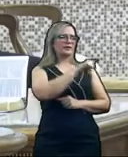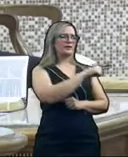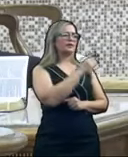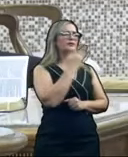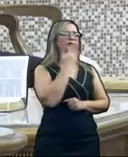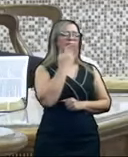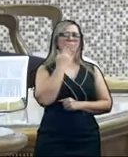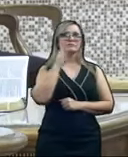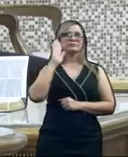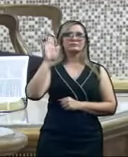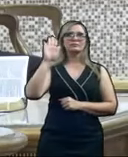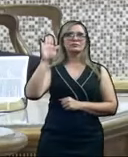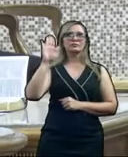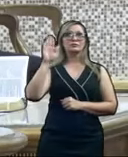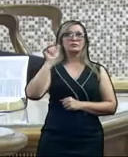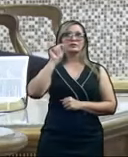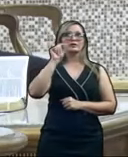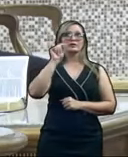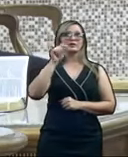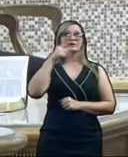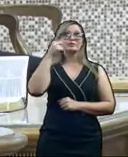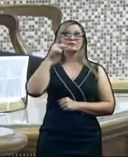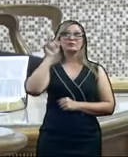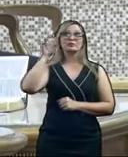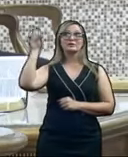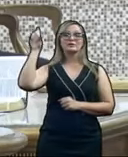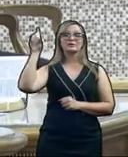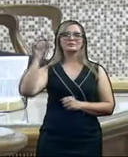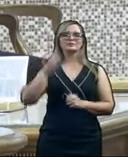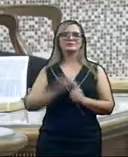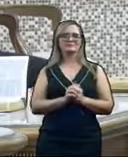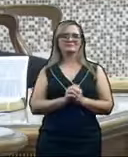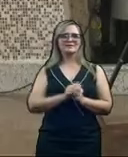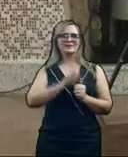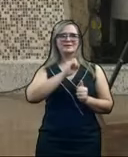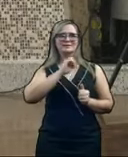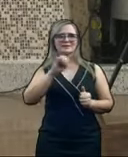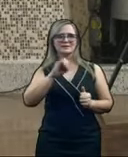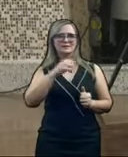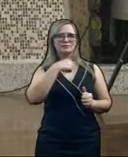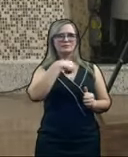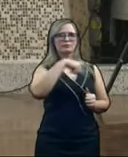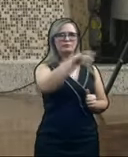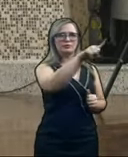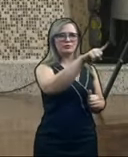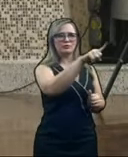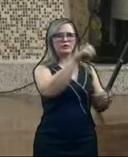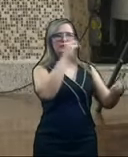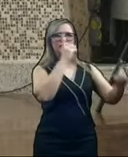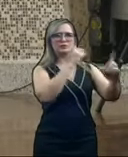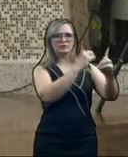voltar e dar tudo certo eu vou ser crente e vou pagar o voto